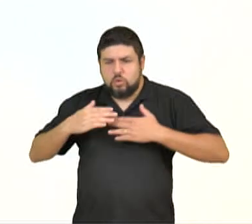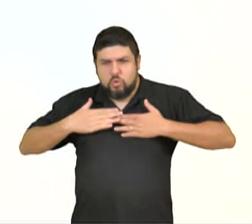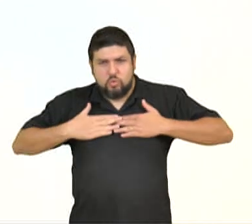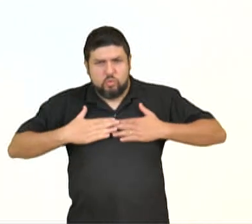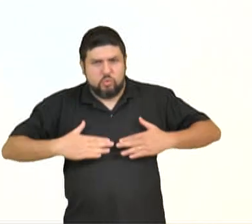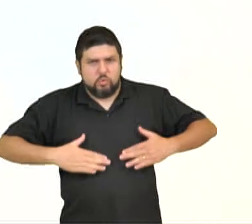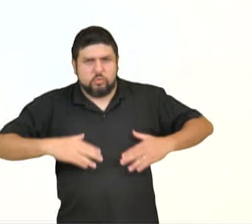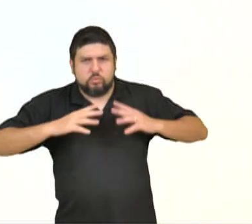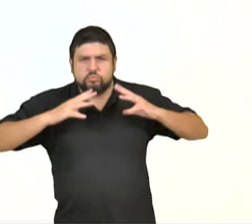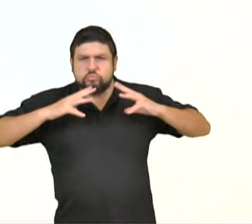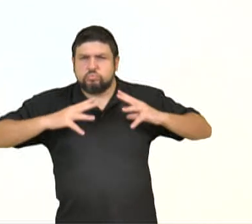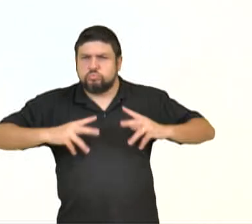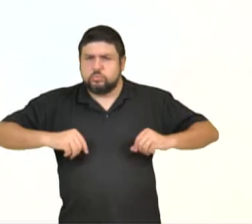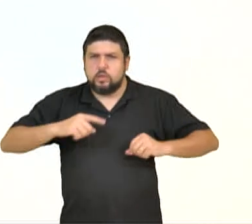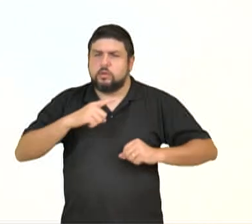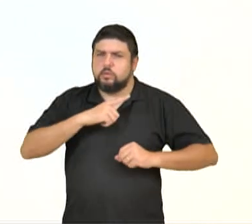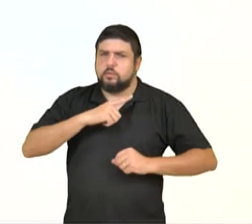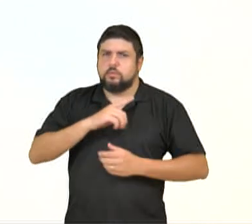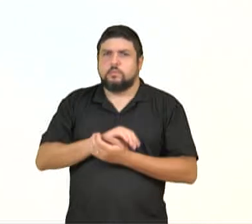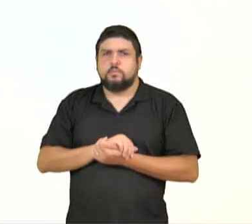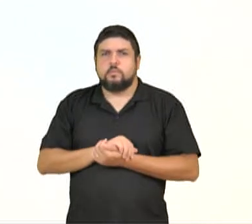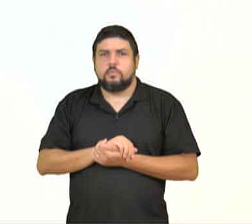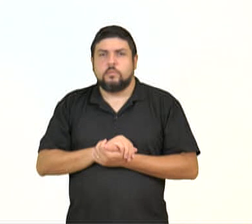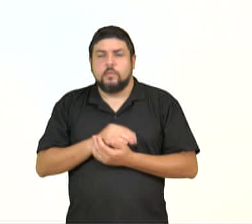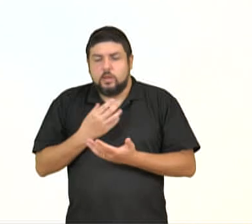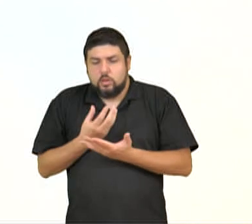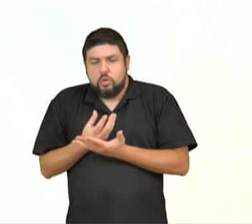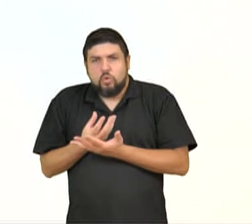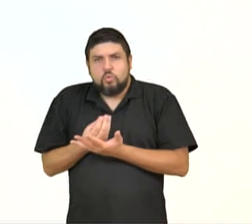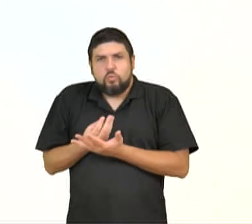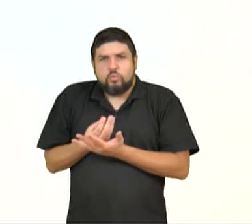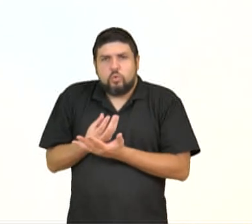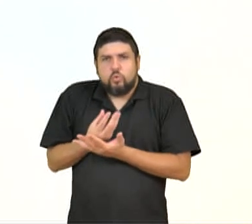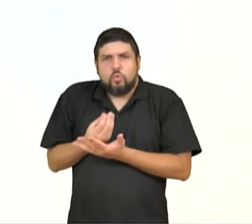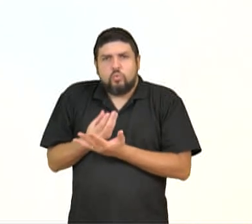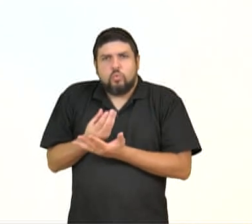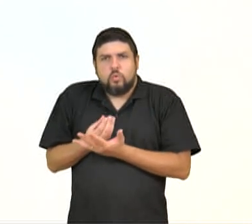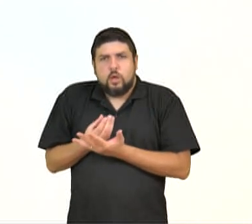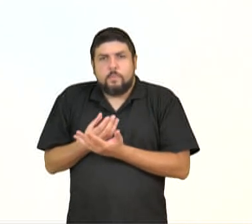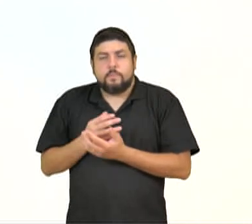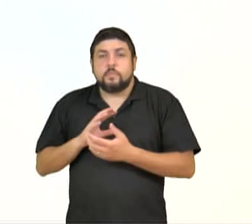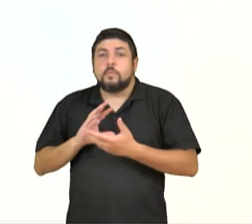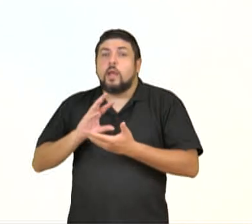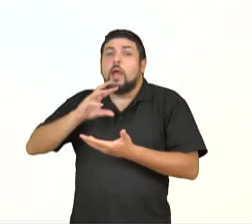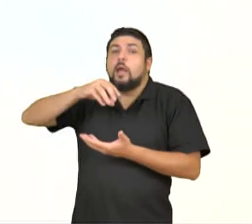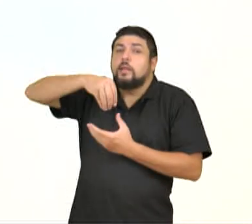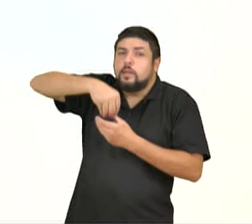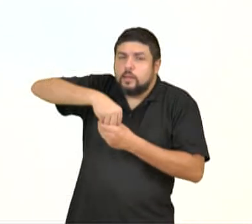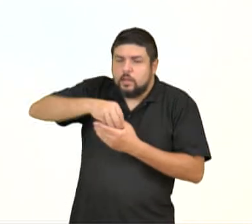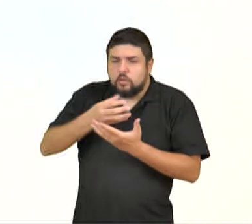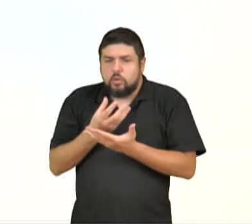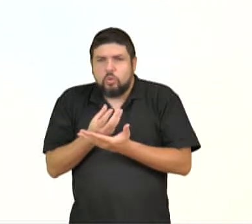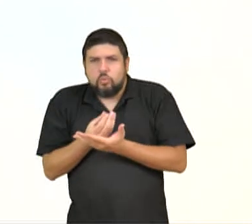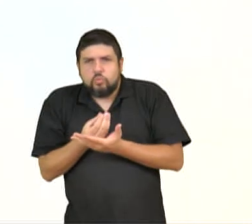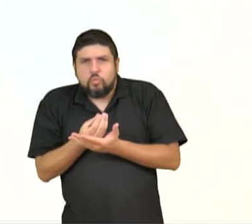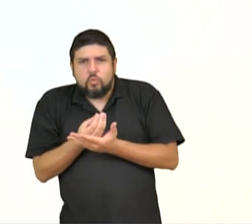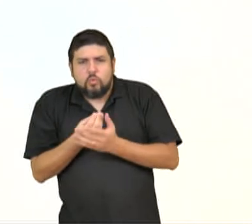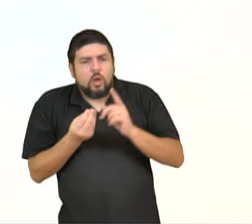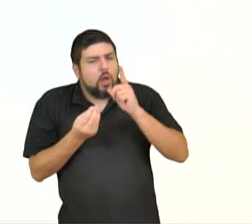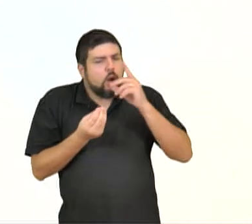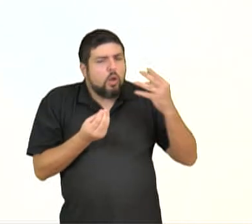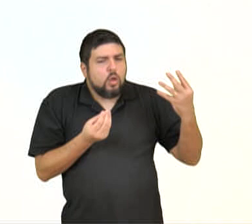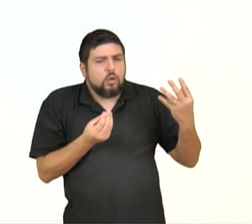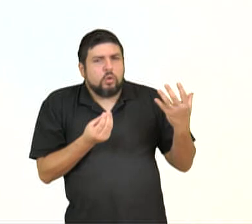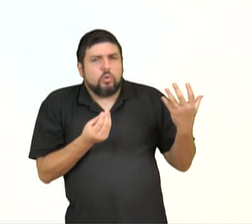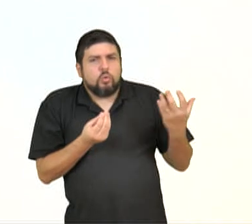todo. Esses linfonodos vão filtrar, então, dentro deles vai acontecer a filtração dessa linfa,